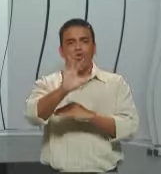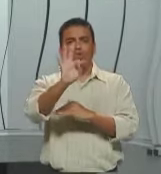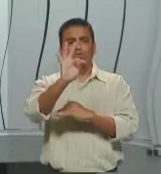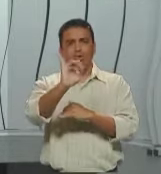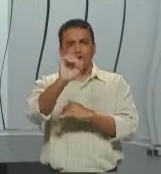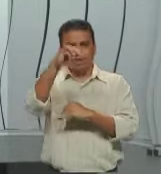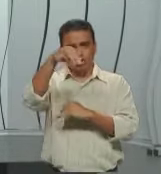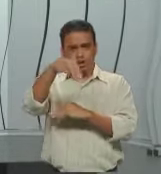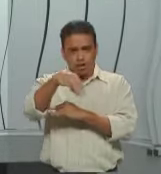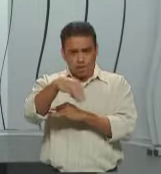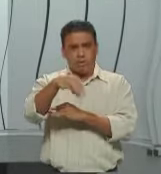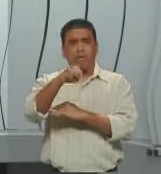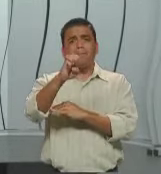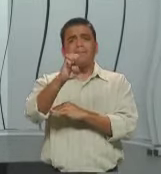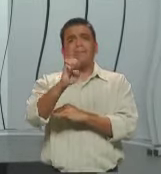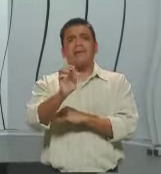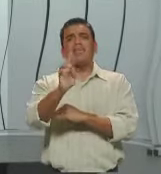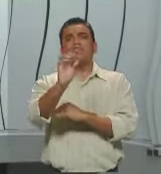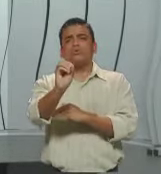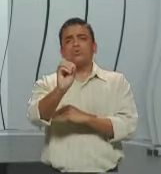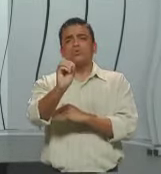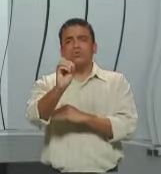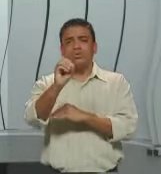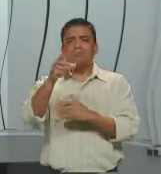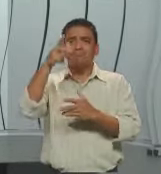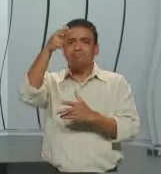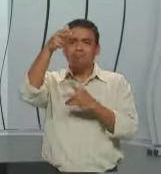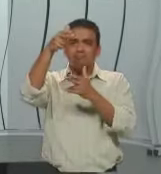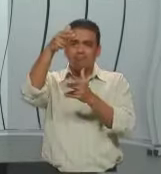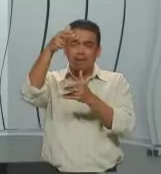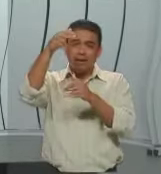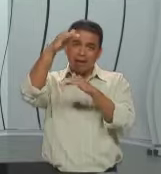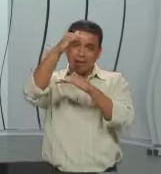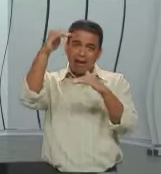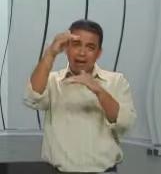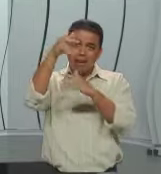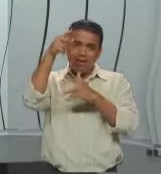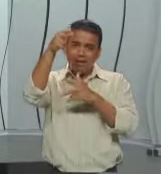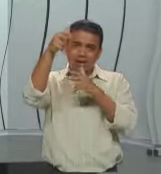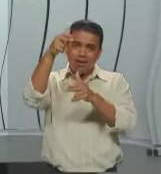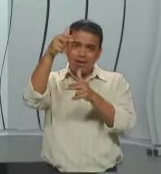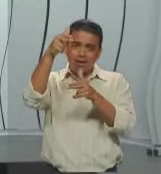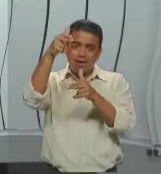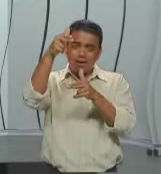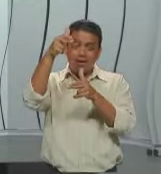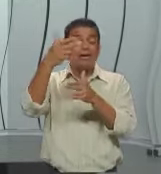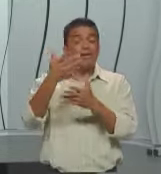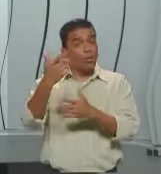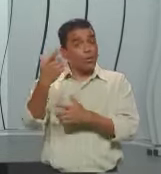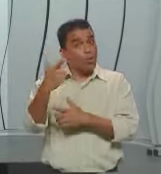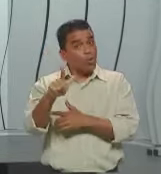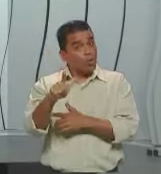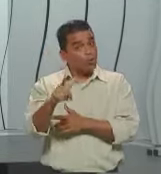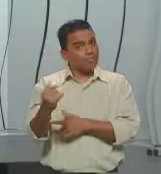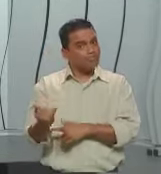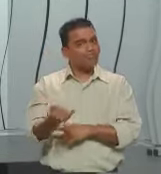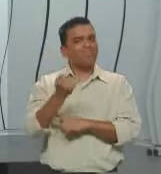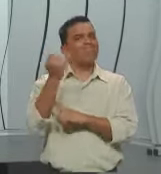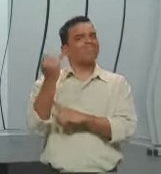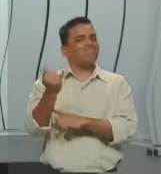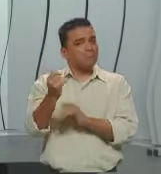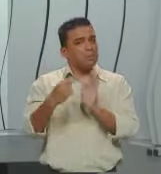ponto do circuito, a gente conecta ele em paralelo com os componentes que eu quero medir. Outro ponto importante para justificar